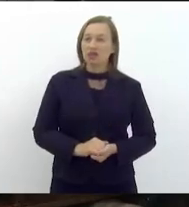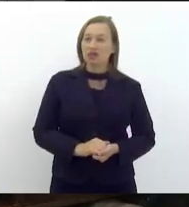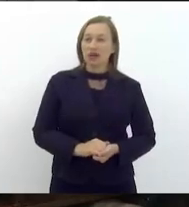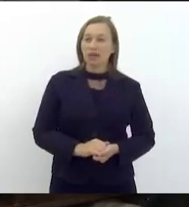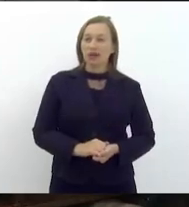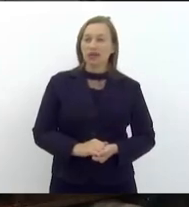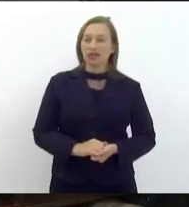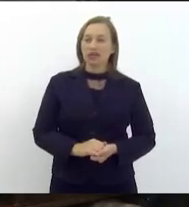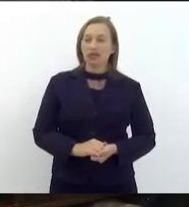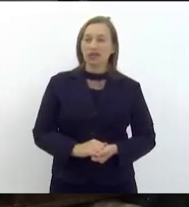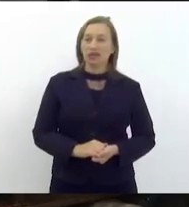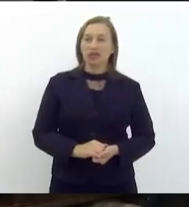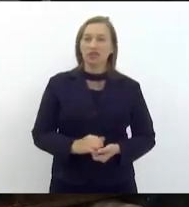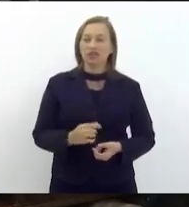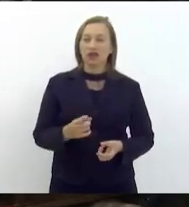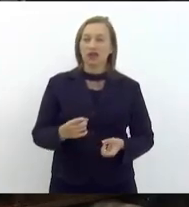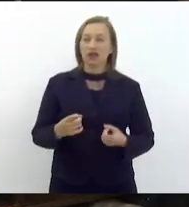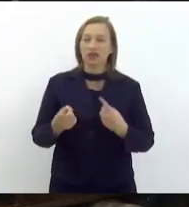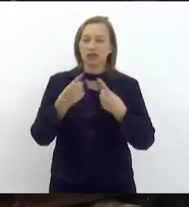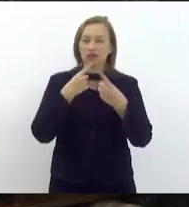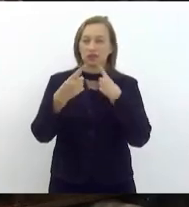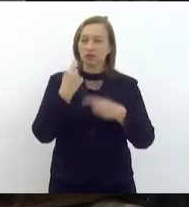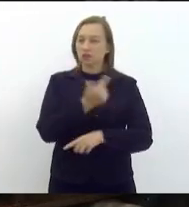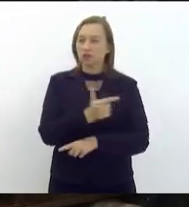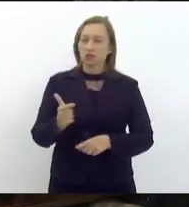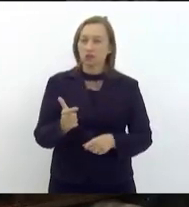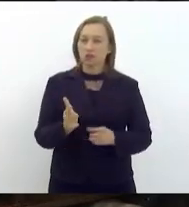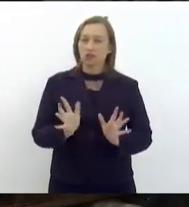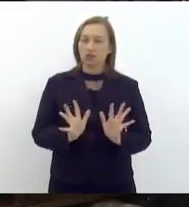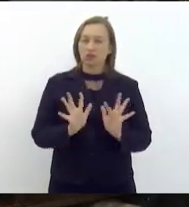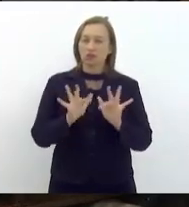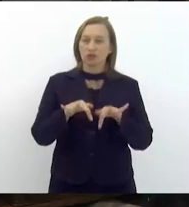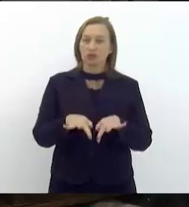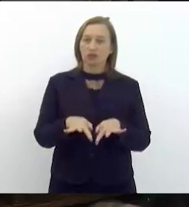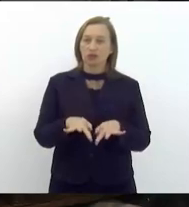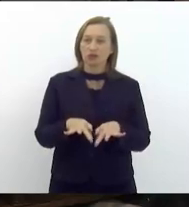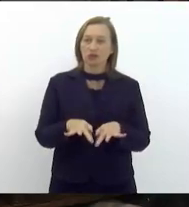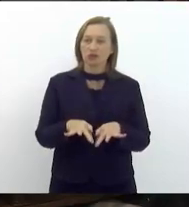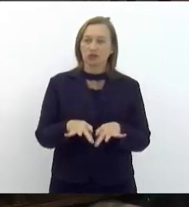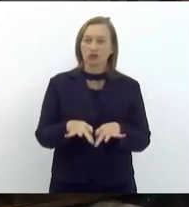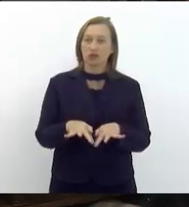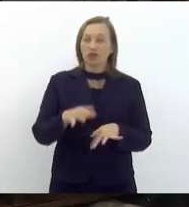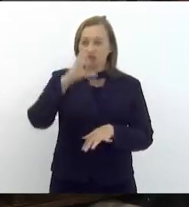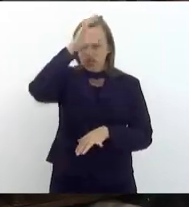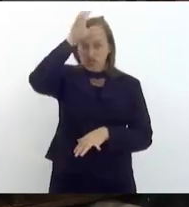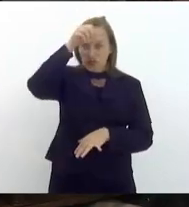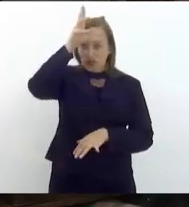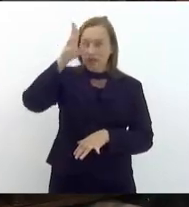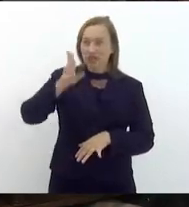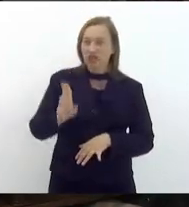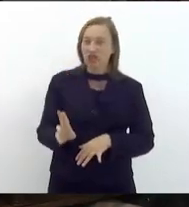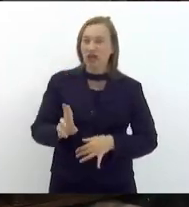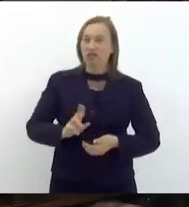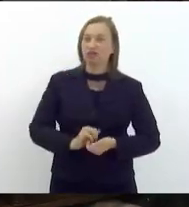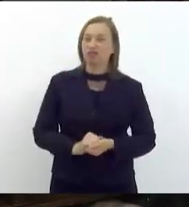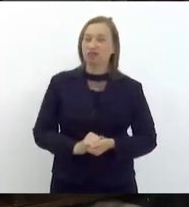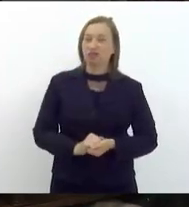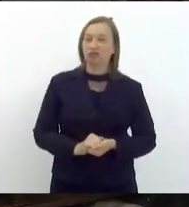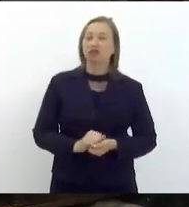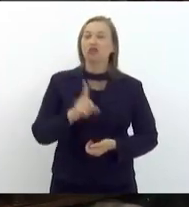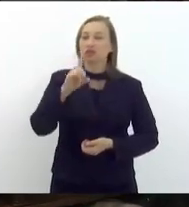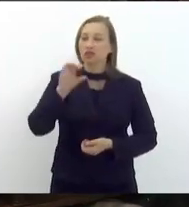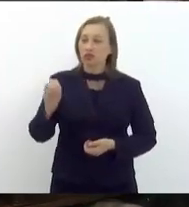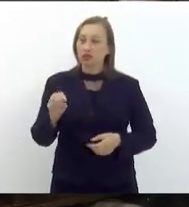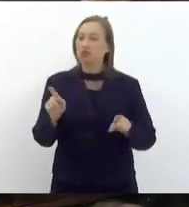não havendo mais Quem Queira discutir encerrada a discussão Tia Jô Dionísio também